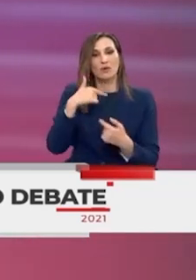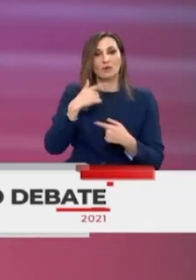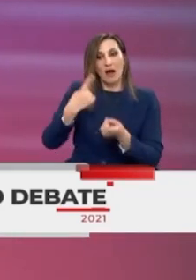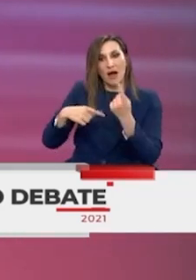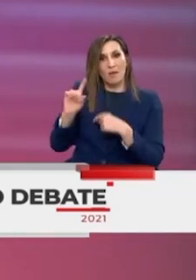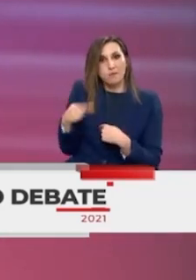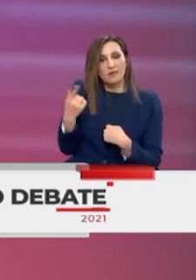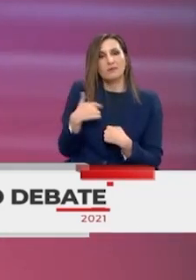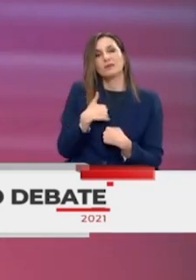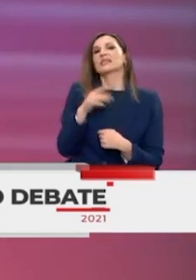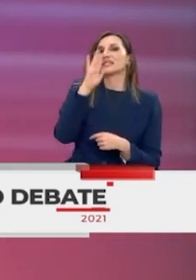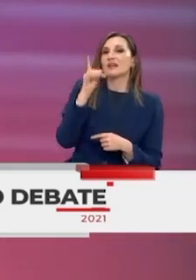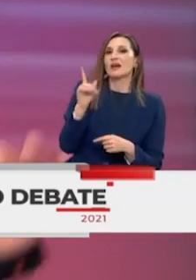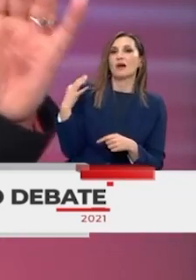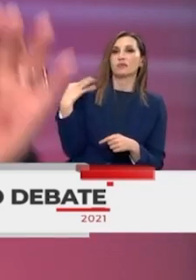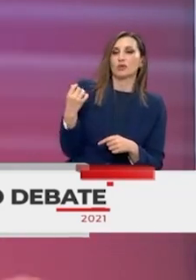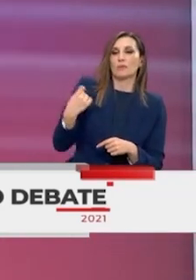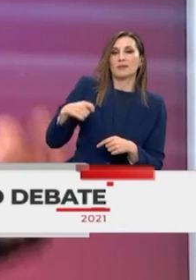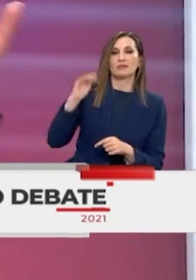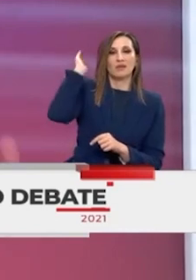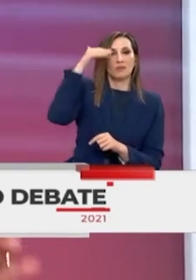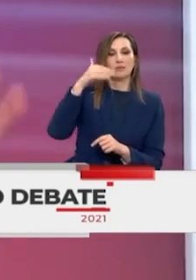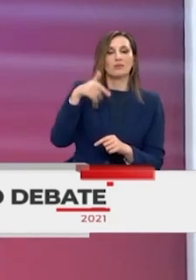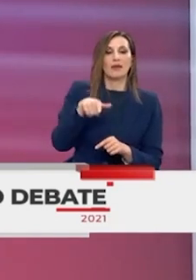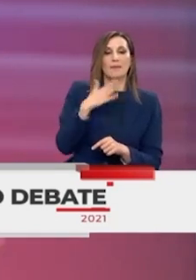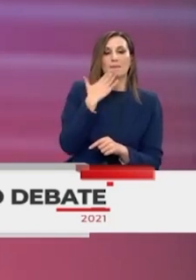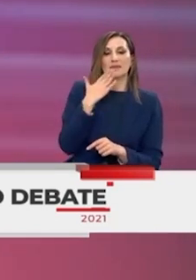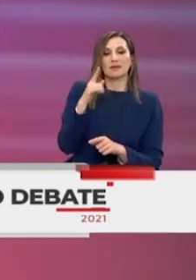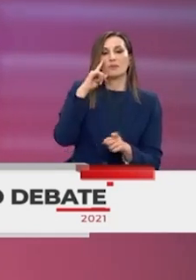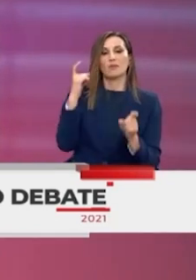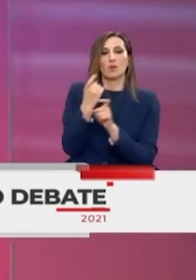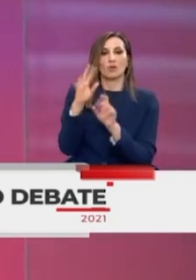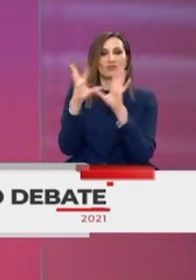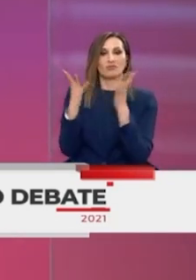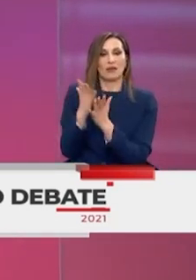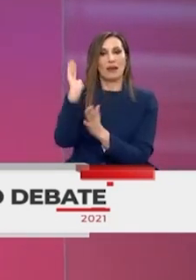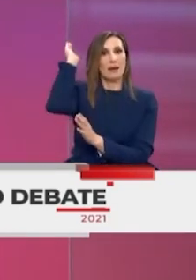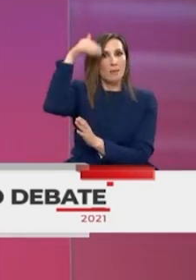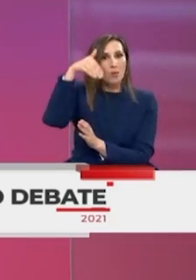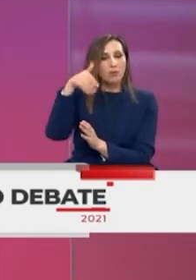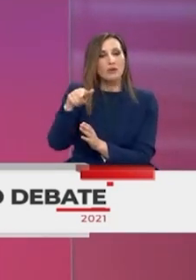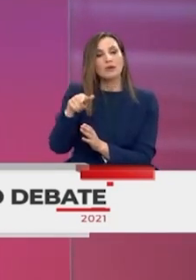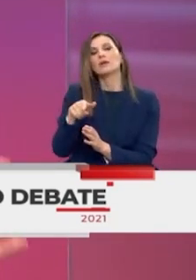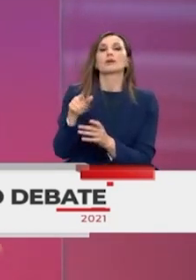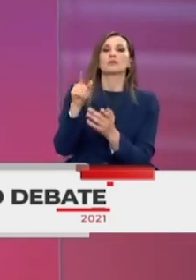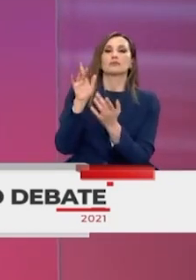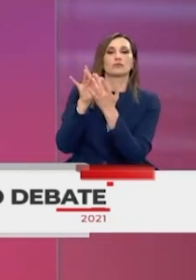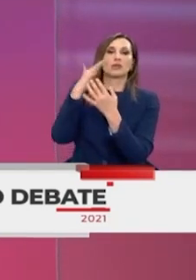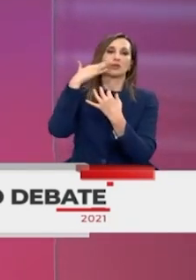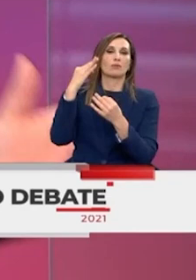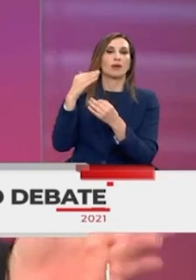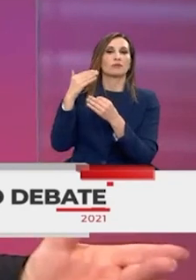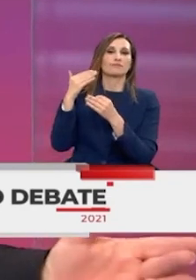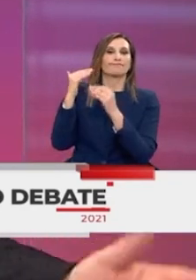faria, o que eu farei como Presidente da República é pedir à Procuradoria-Geral da República, no quadro dos contactos normais e